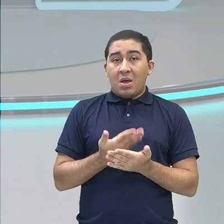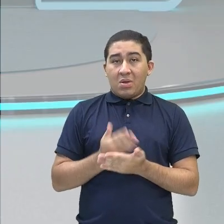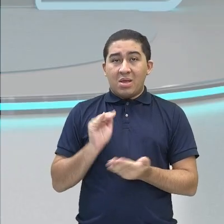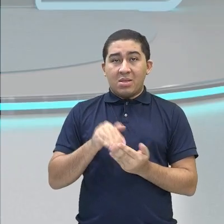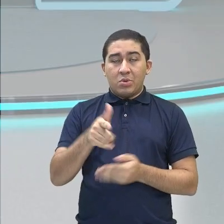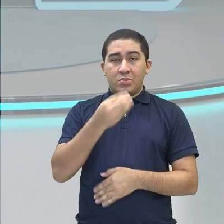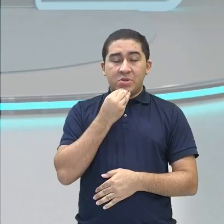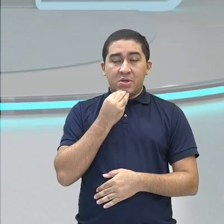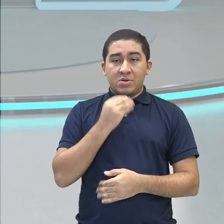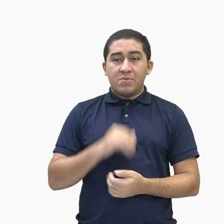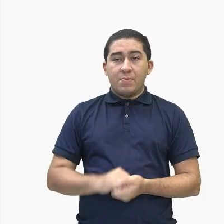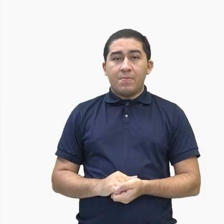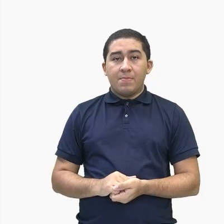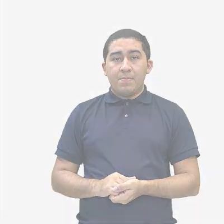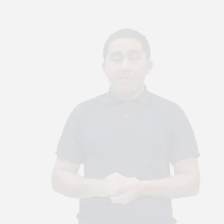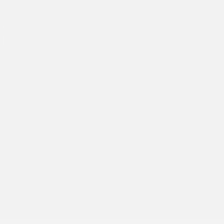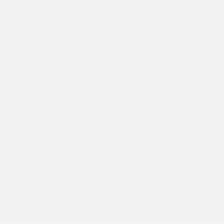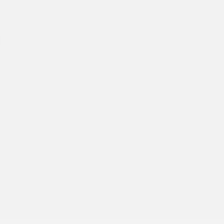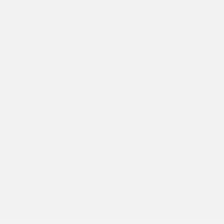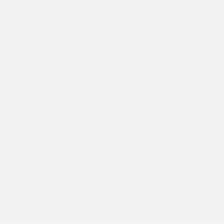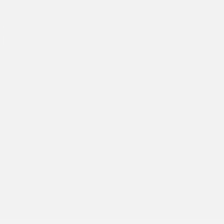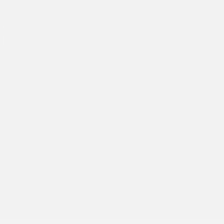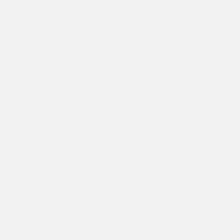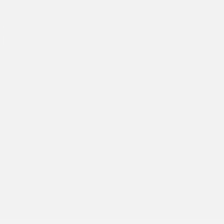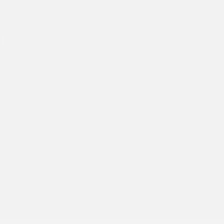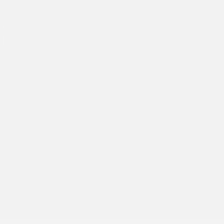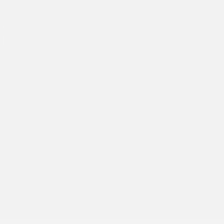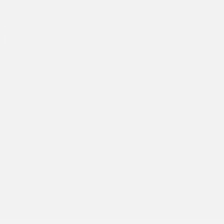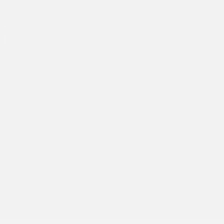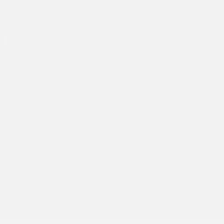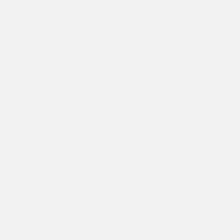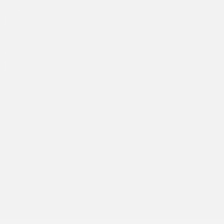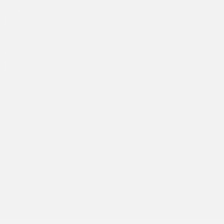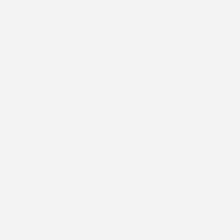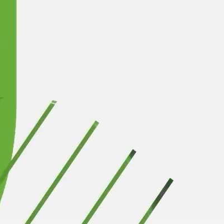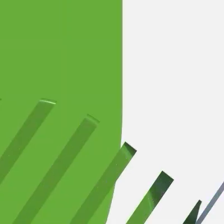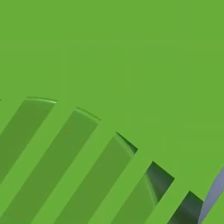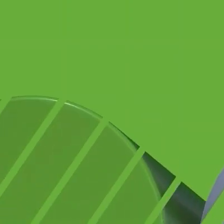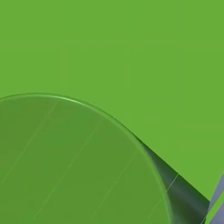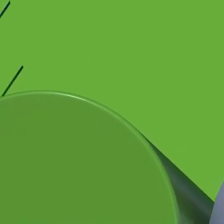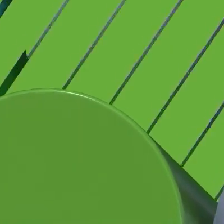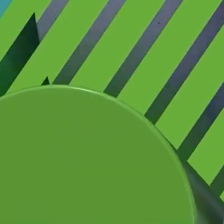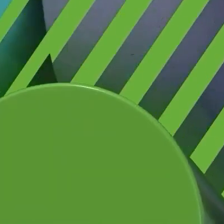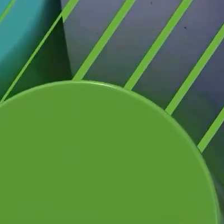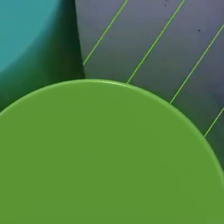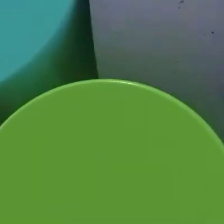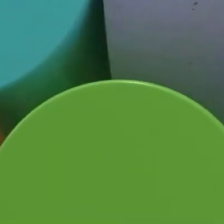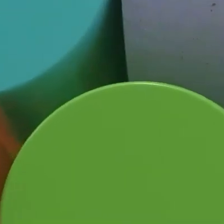próxima.